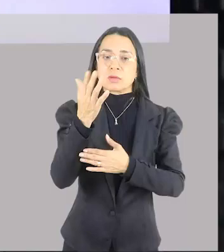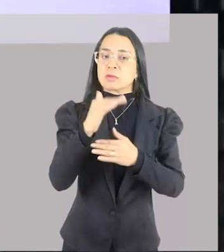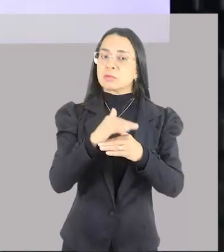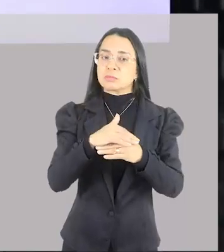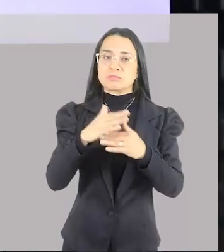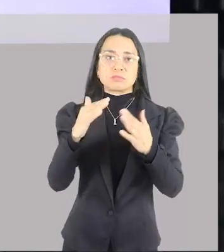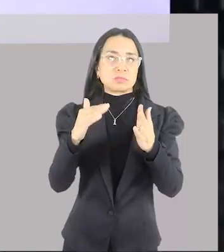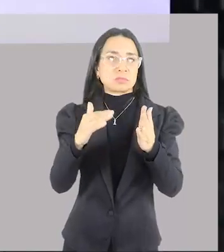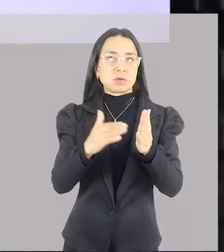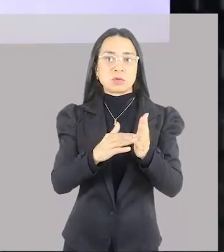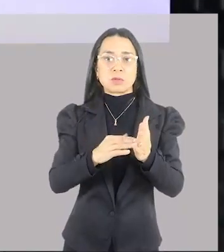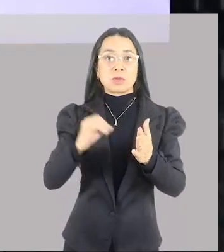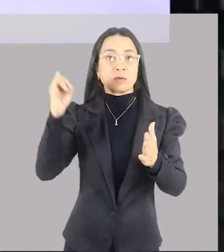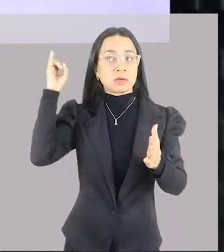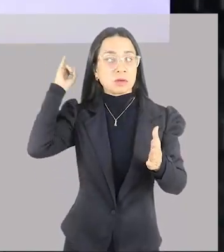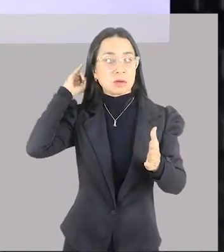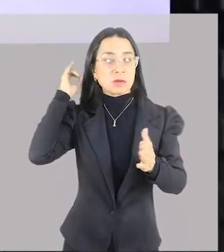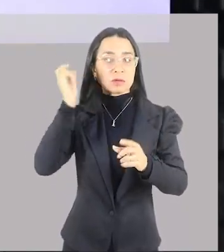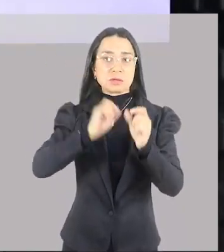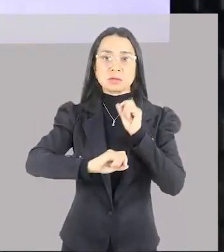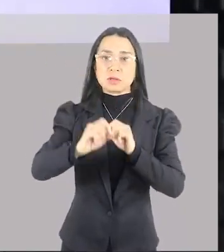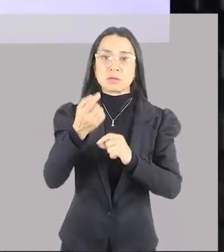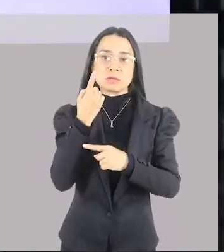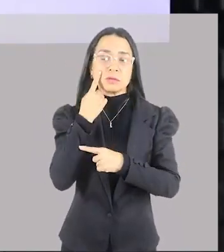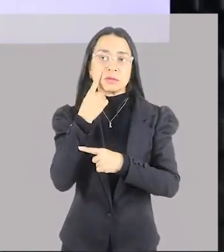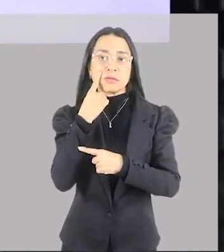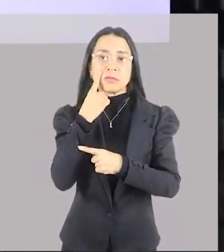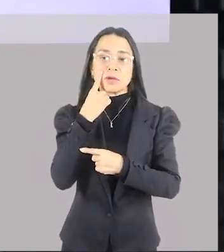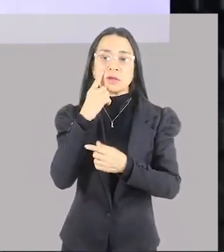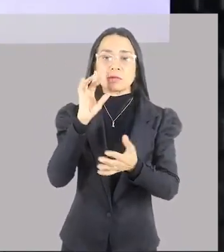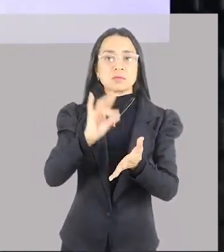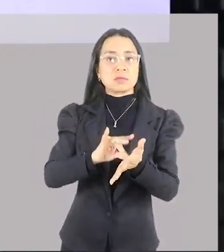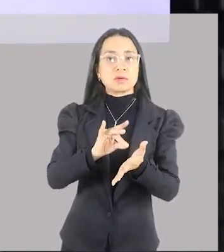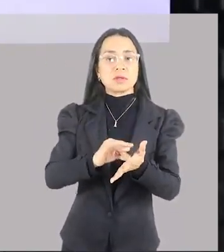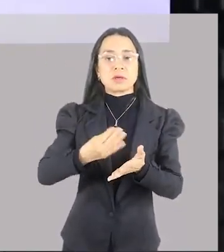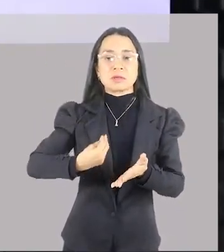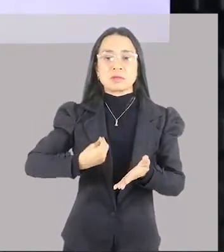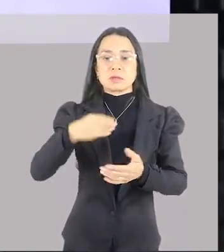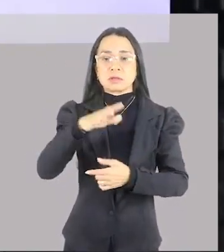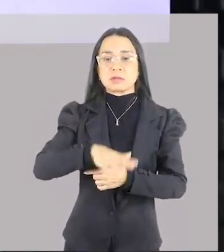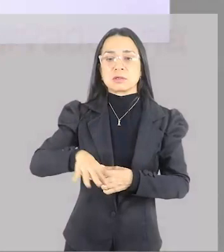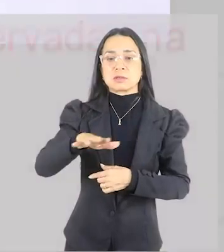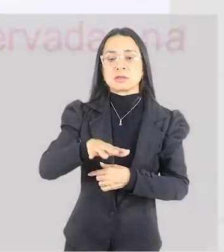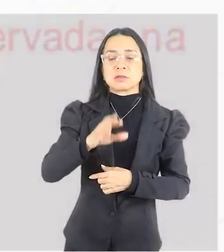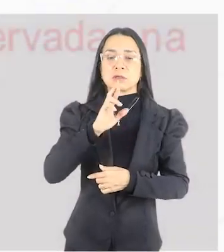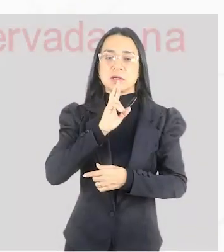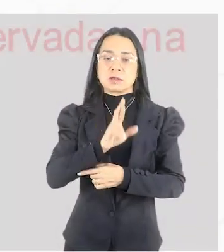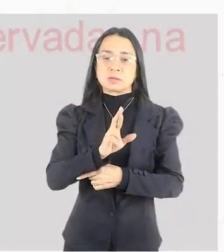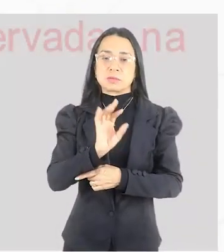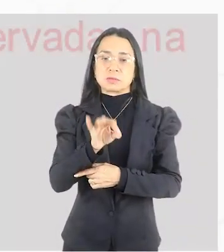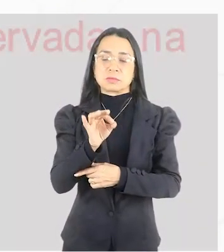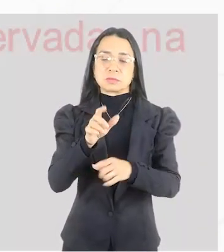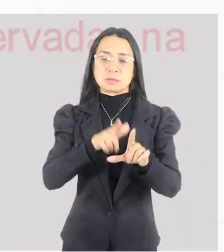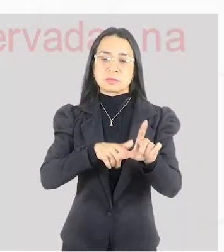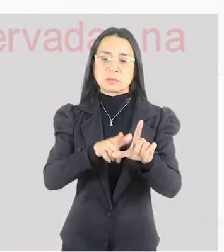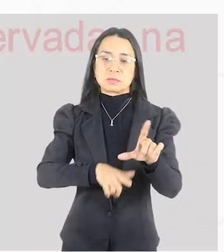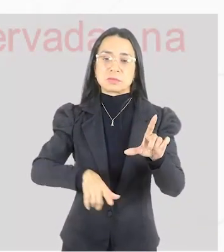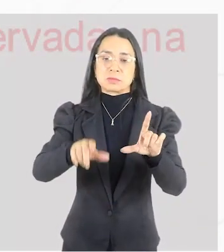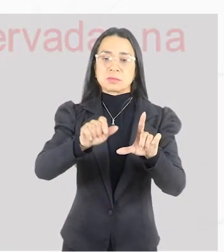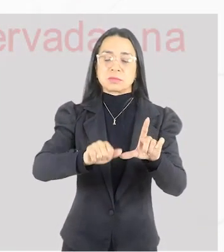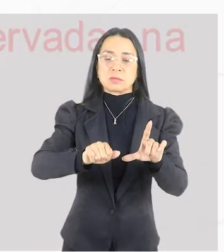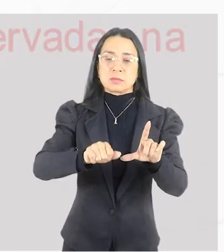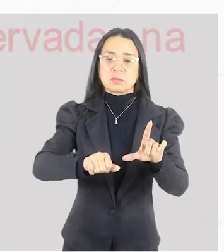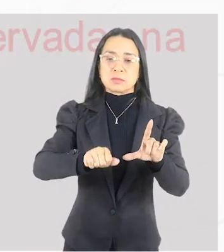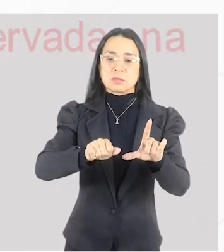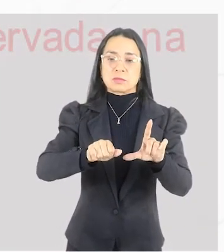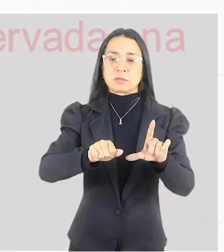Uma situação que não se verifica na realidade. Então, o que é que nós teríamos aí? Opção correta, letra A. A